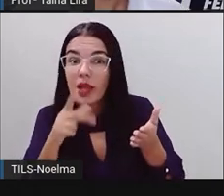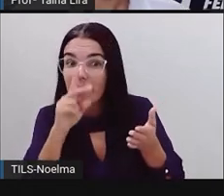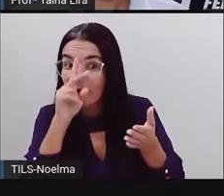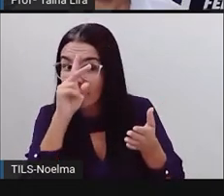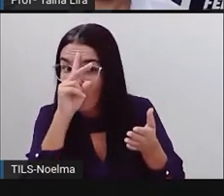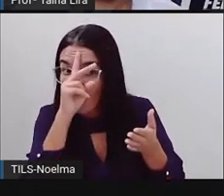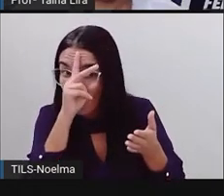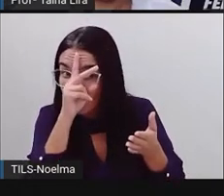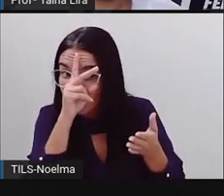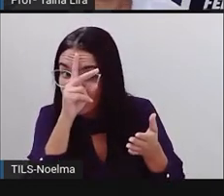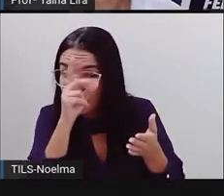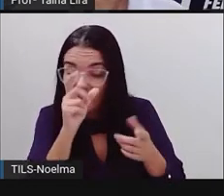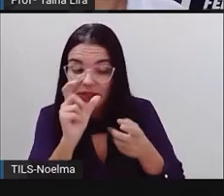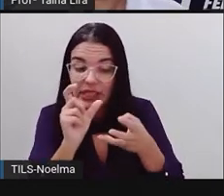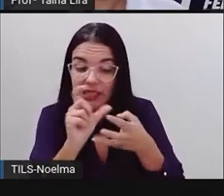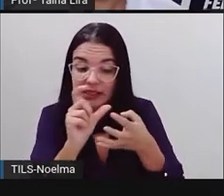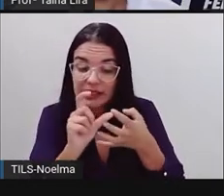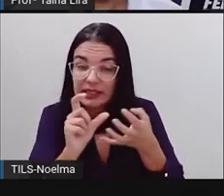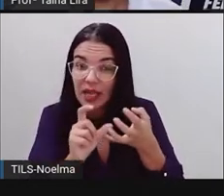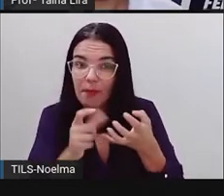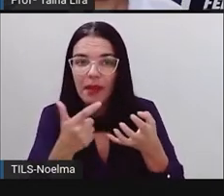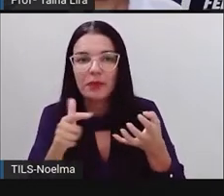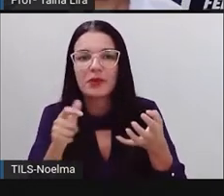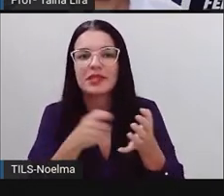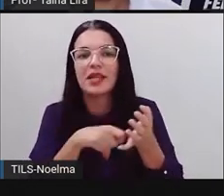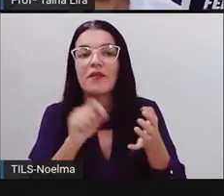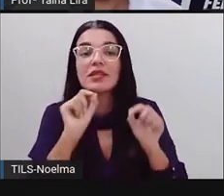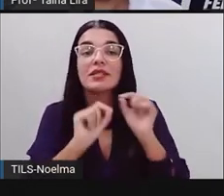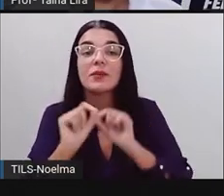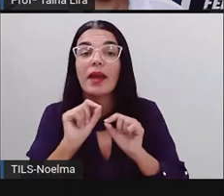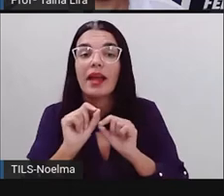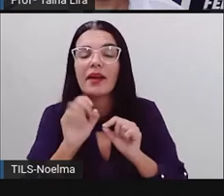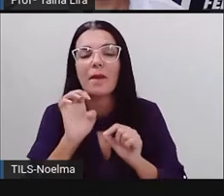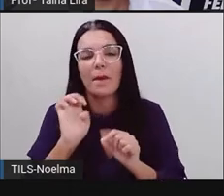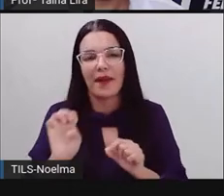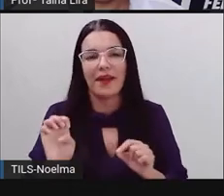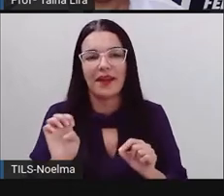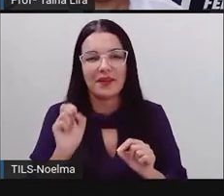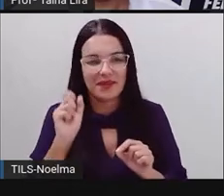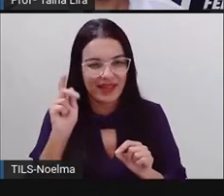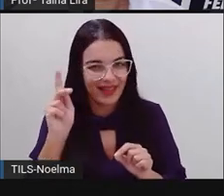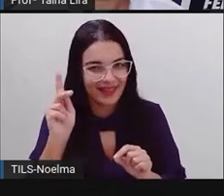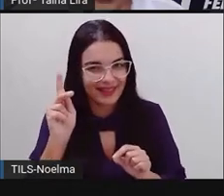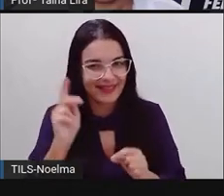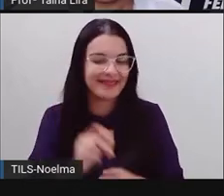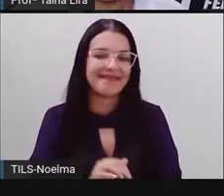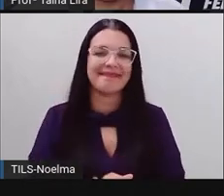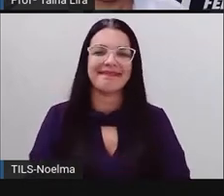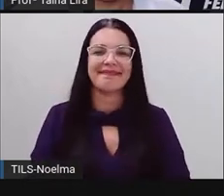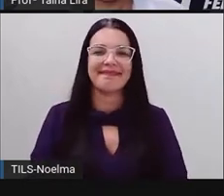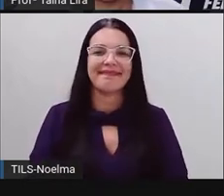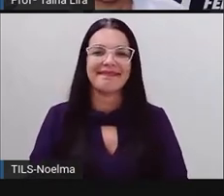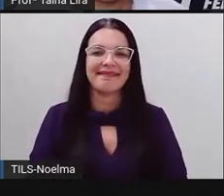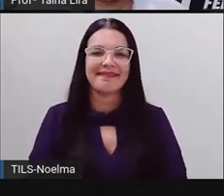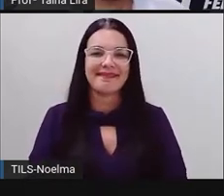sílaba forte eu não vou escrever com ia eu escrevo com e tá certo